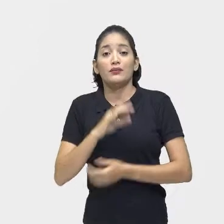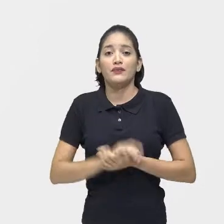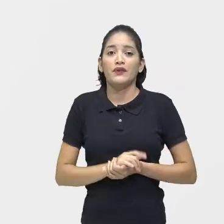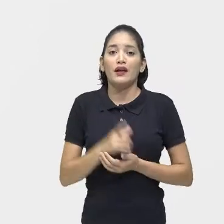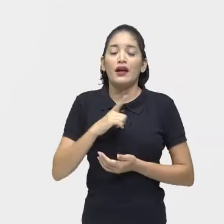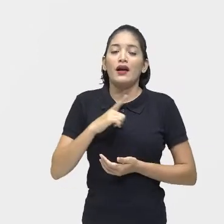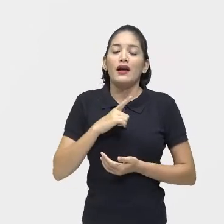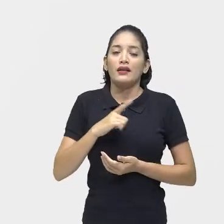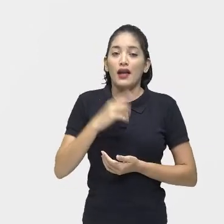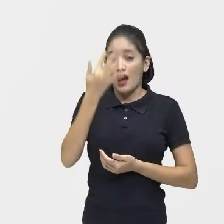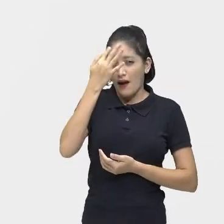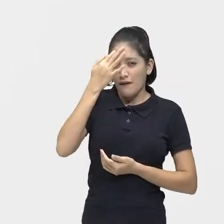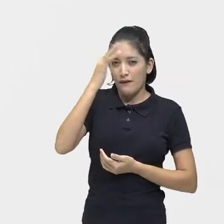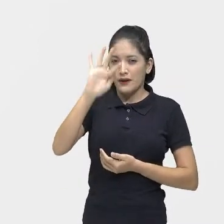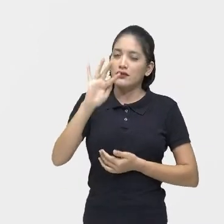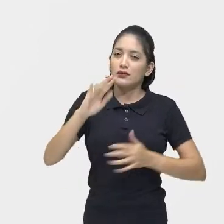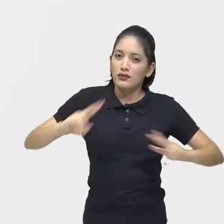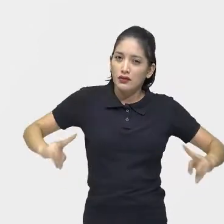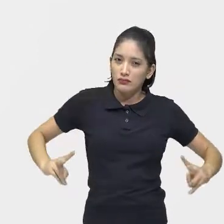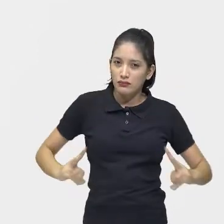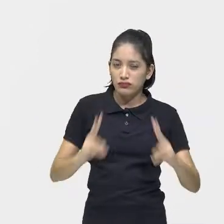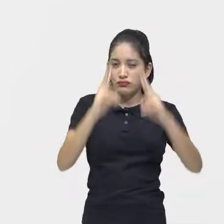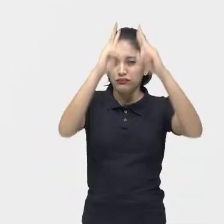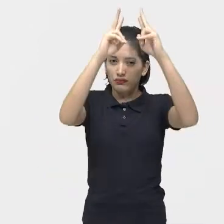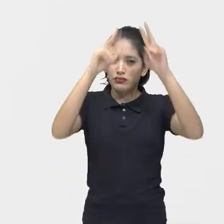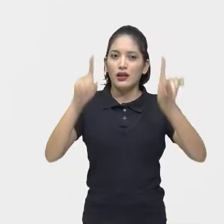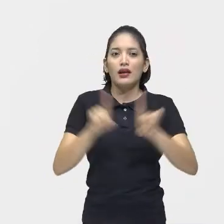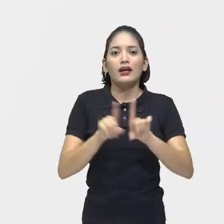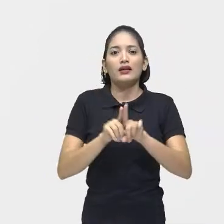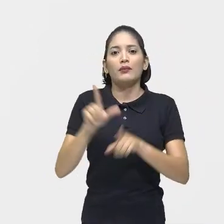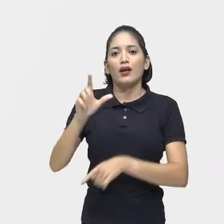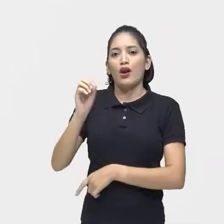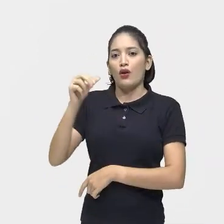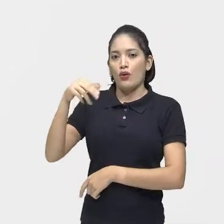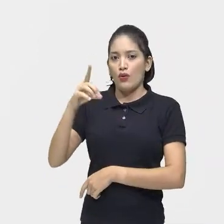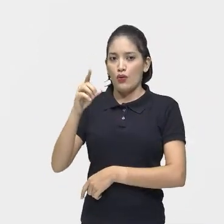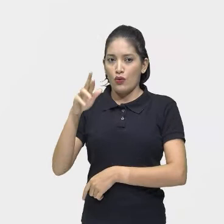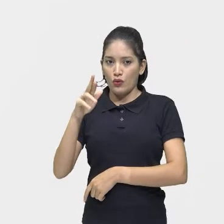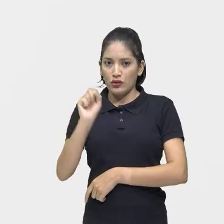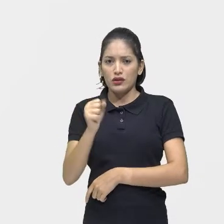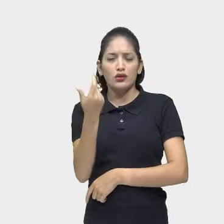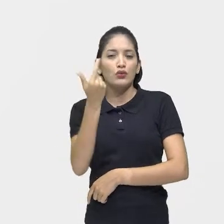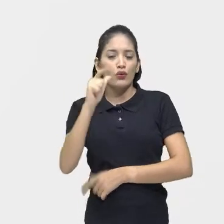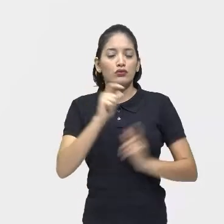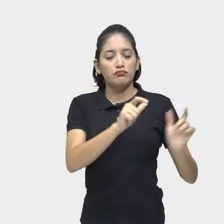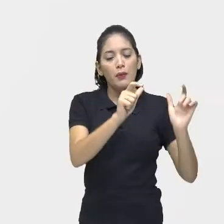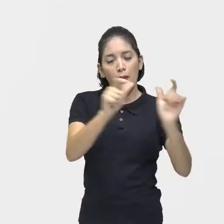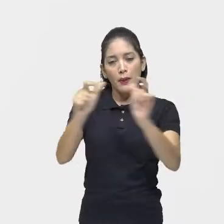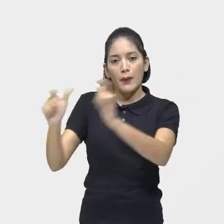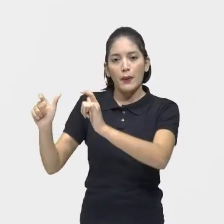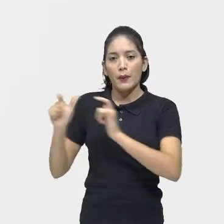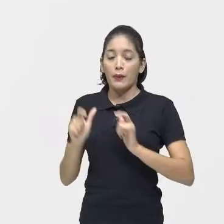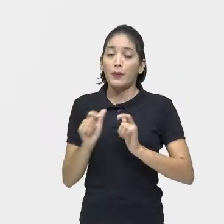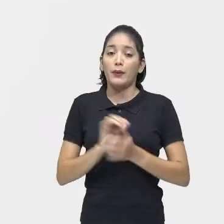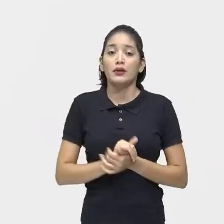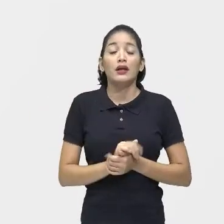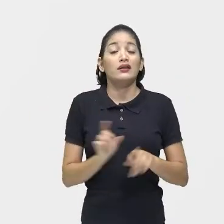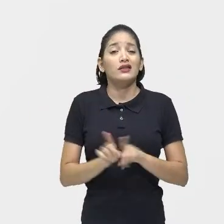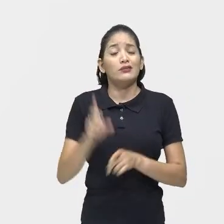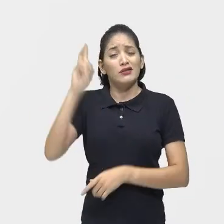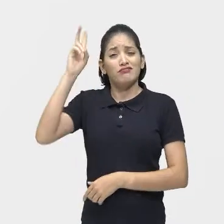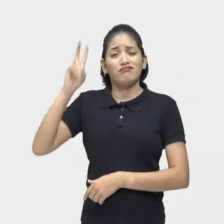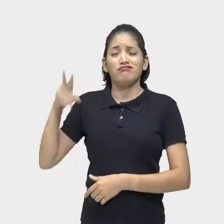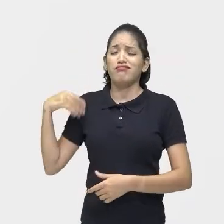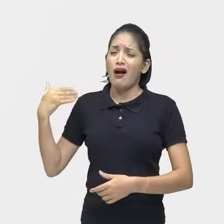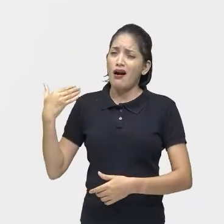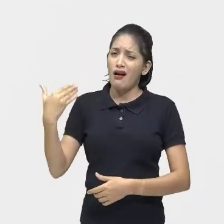a Torre Eiffel, entre outros lugares, ali Londres, entre outras regiões, né? E muita história, né, gente? Se a